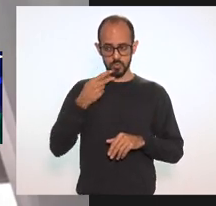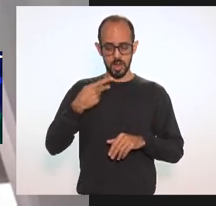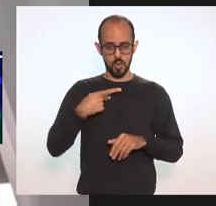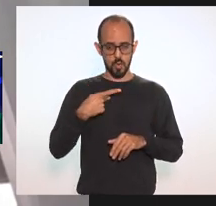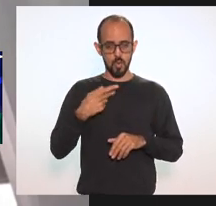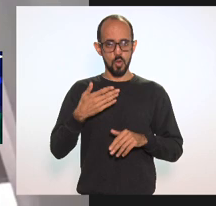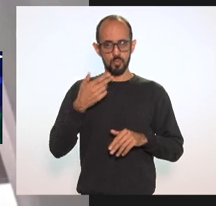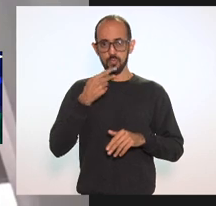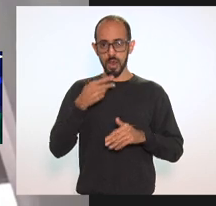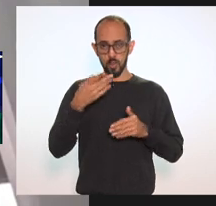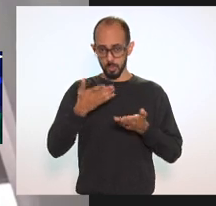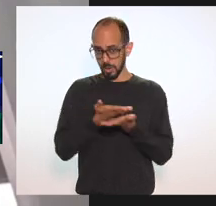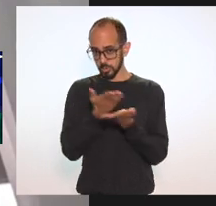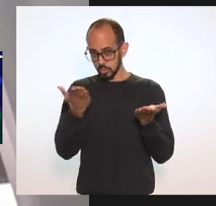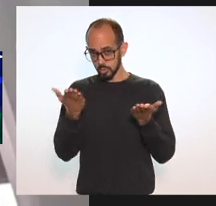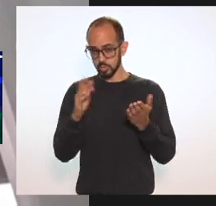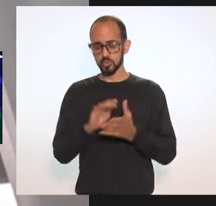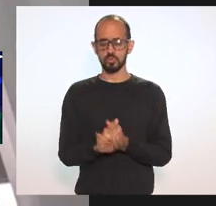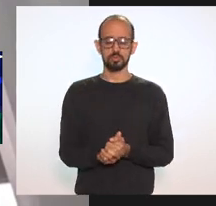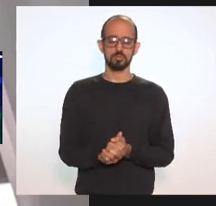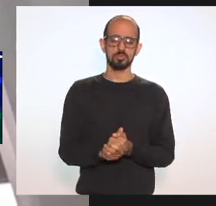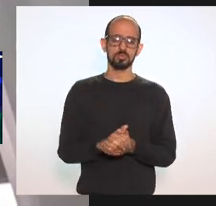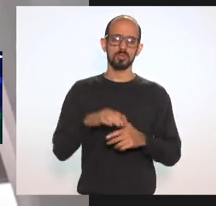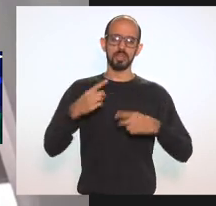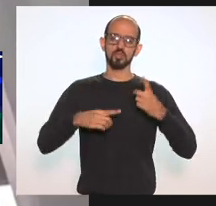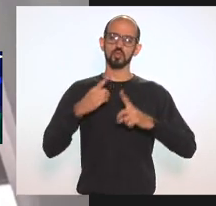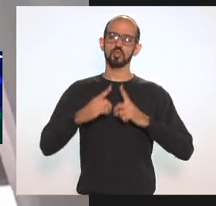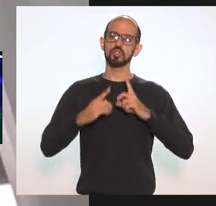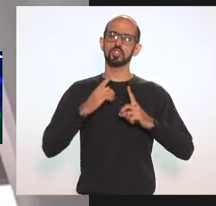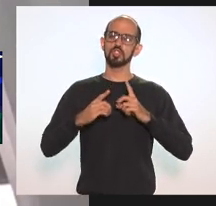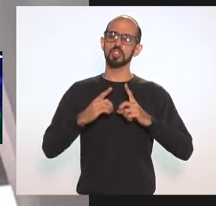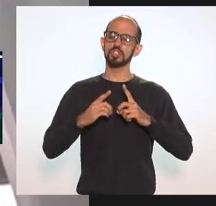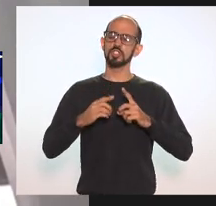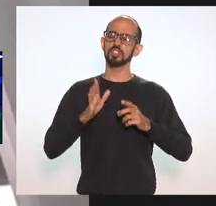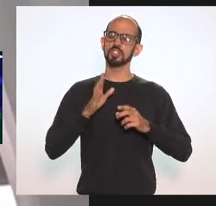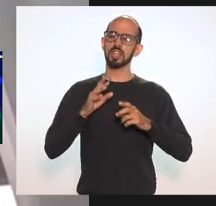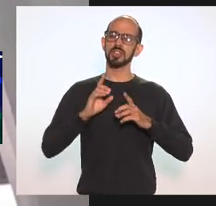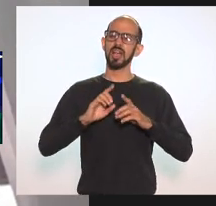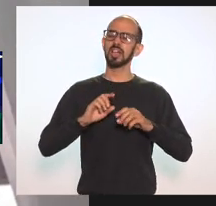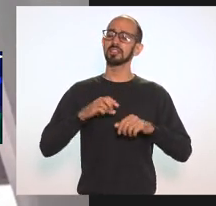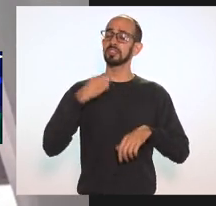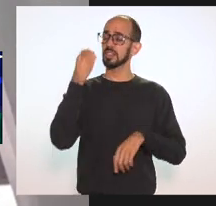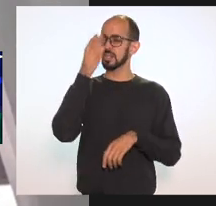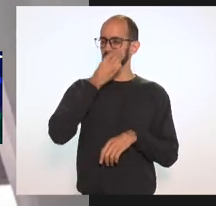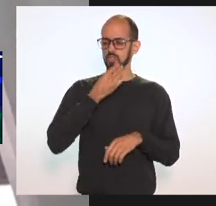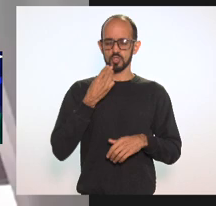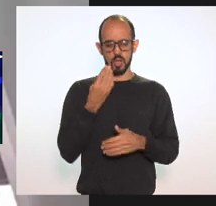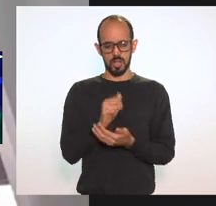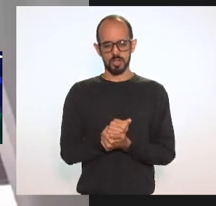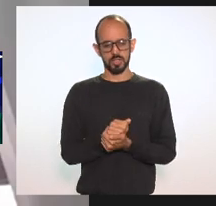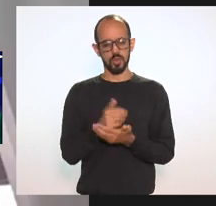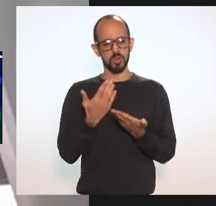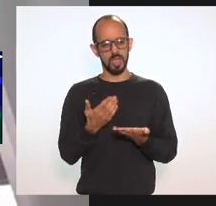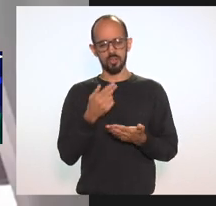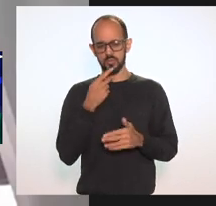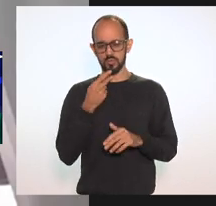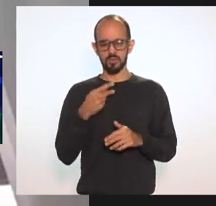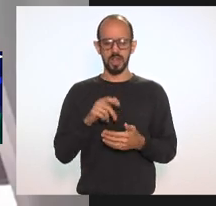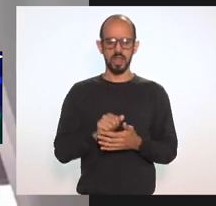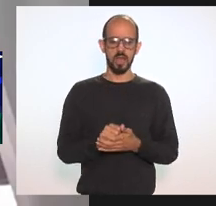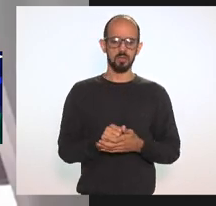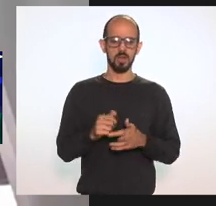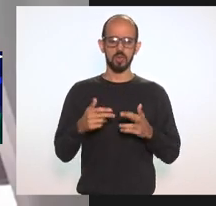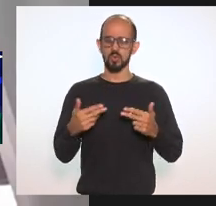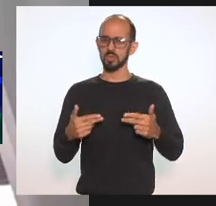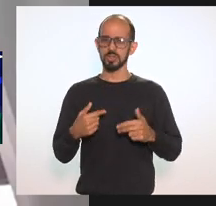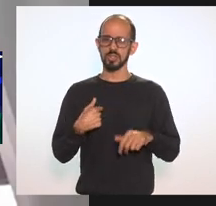para discutir a matéria nós estamos aqui há 3 horas e pouco né conversando e eu gostaria de levantar aqui uma questão